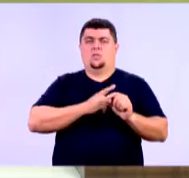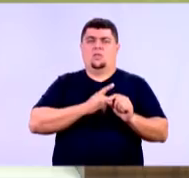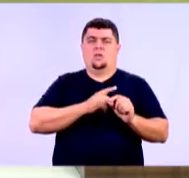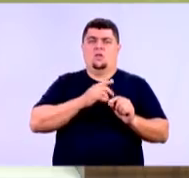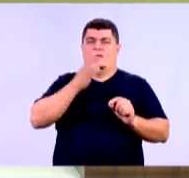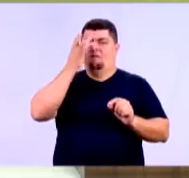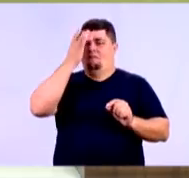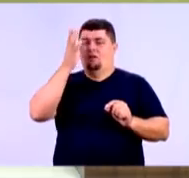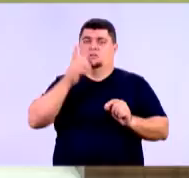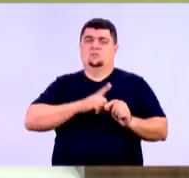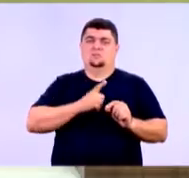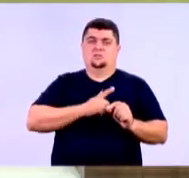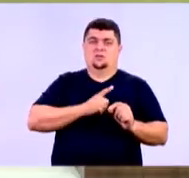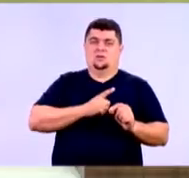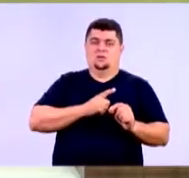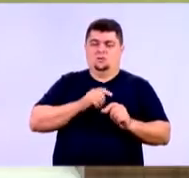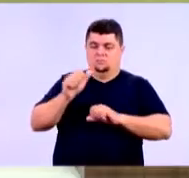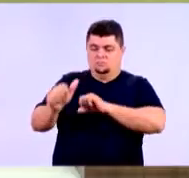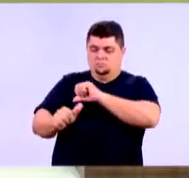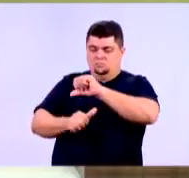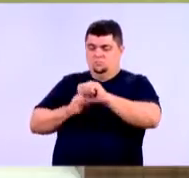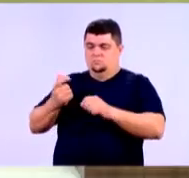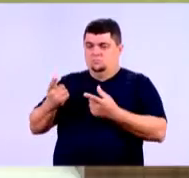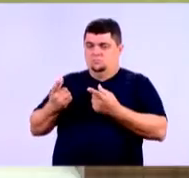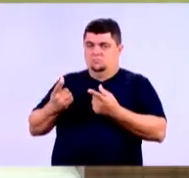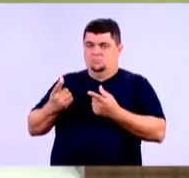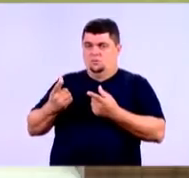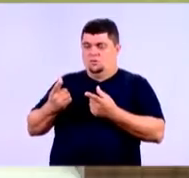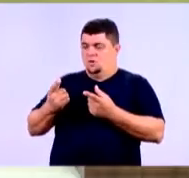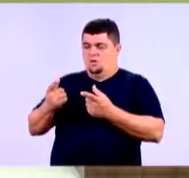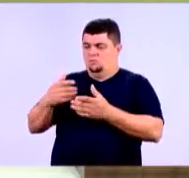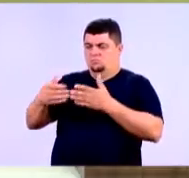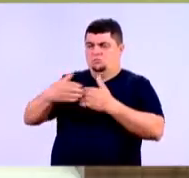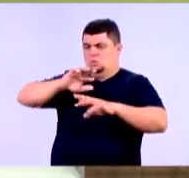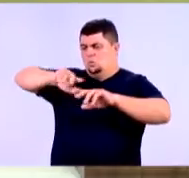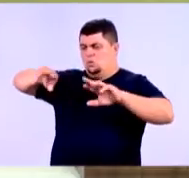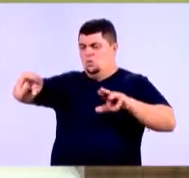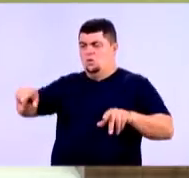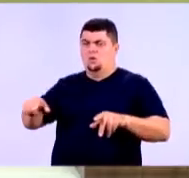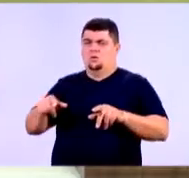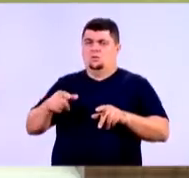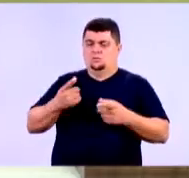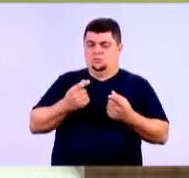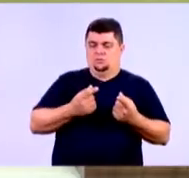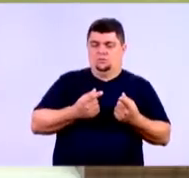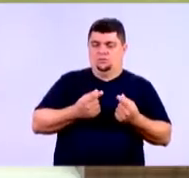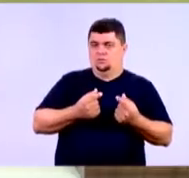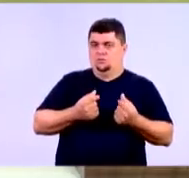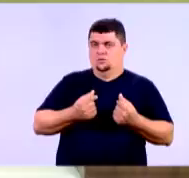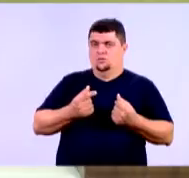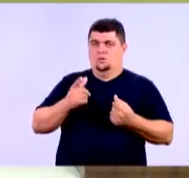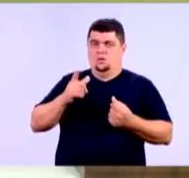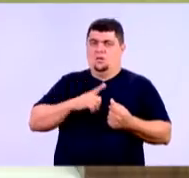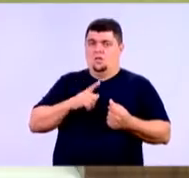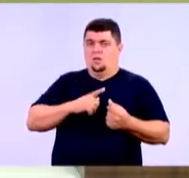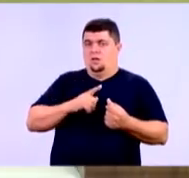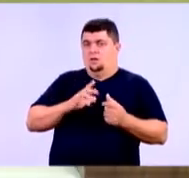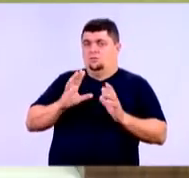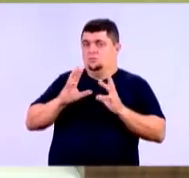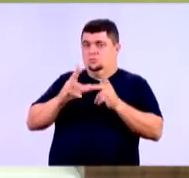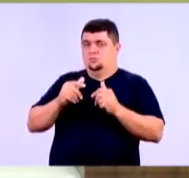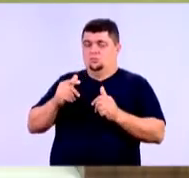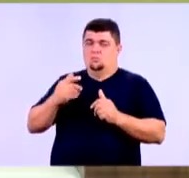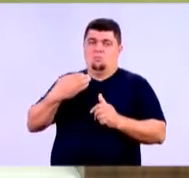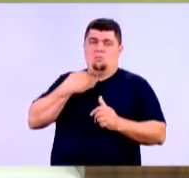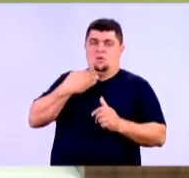facilidade que você tem em transformar algum ativo em dinheiro. A sua conta no banco, por exemplo, é 100% líquida, porque você quer